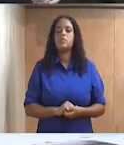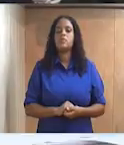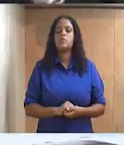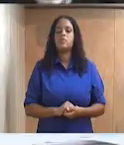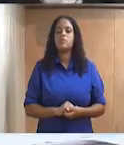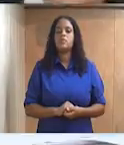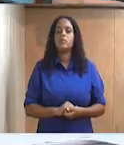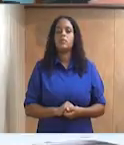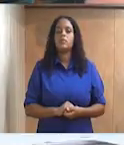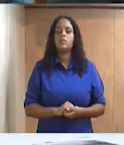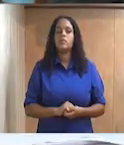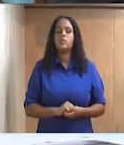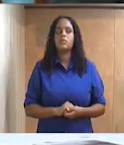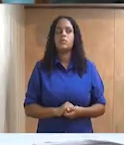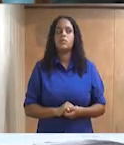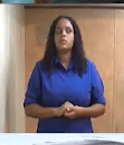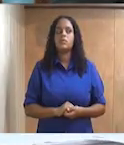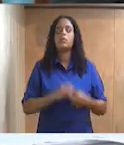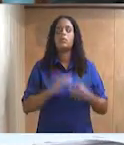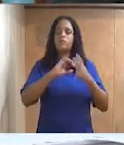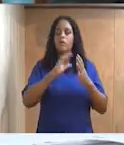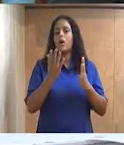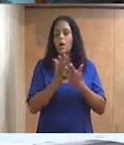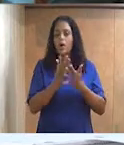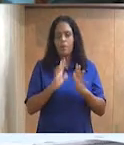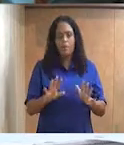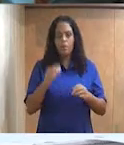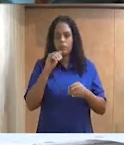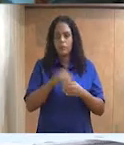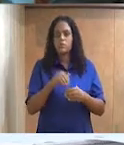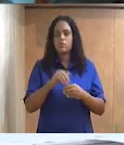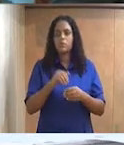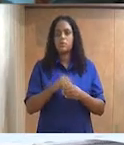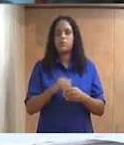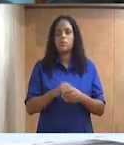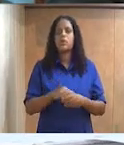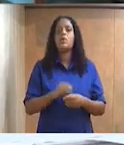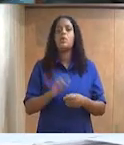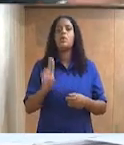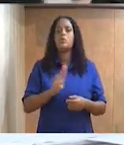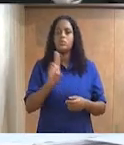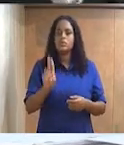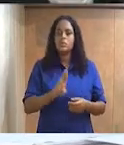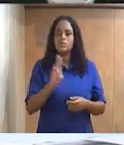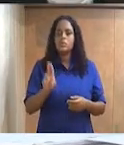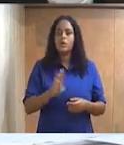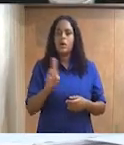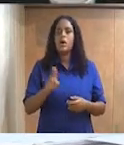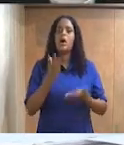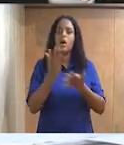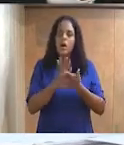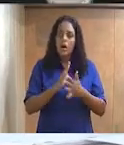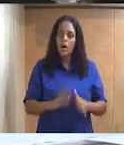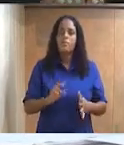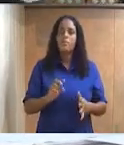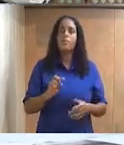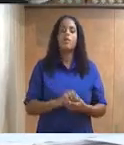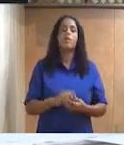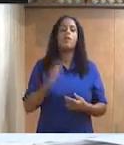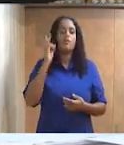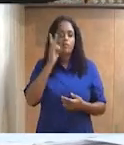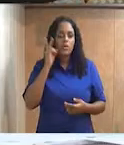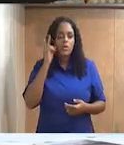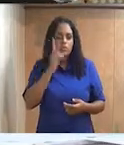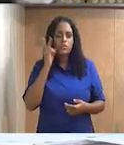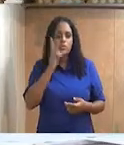está finalizada, Júnior. A votação está finalizada. Já me cortaram o microfone quando eu pedi votação nominal. A votação está nominal. Finalizada, vereador. Vossa Excelência pediu